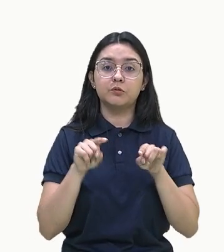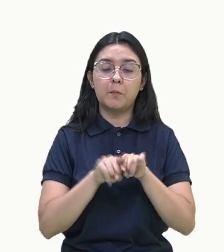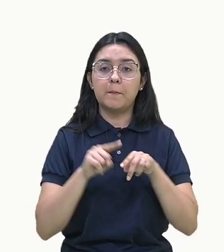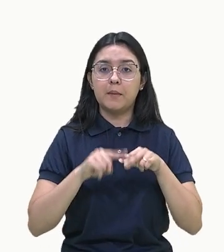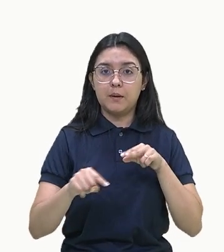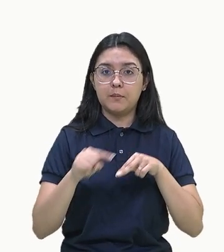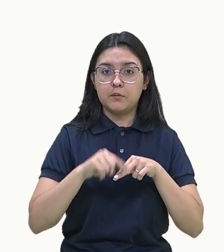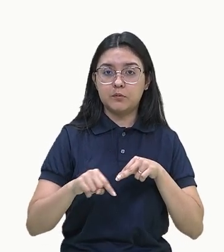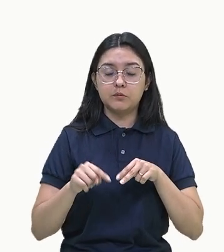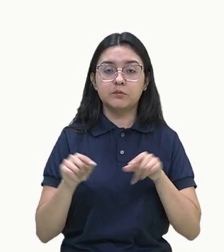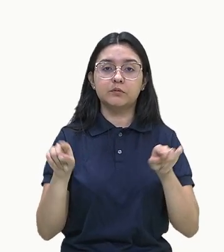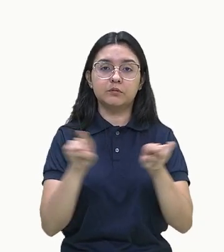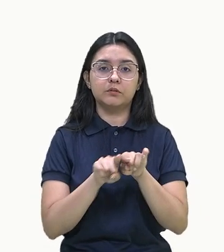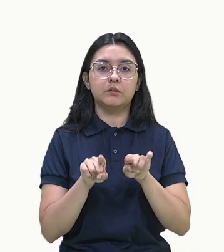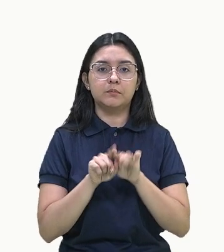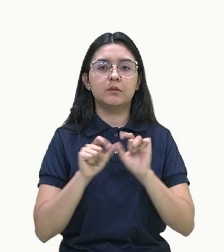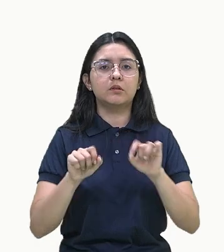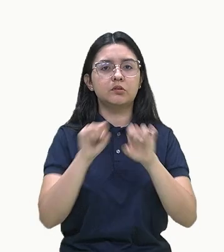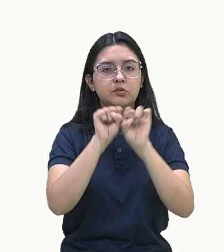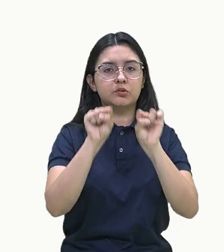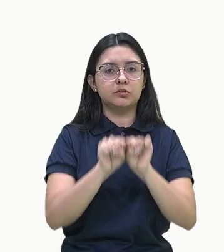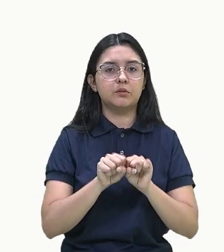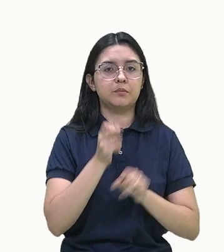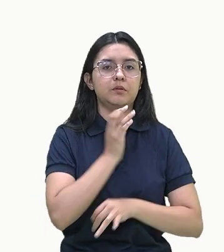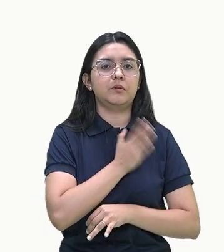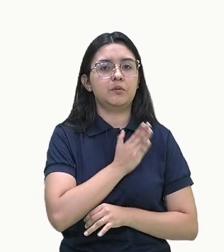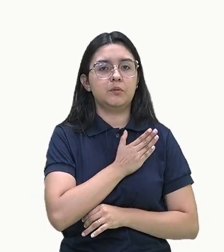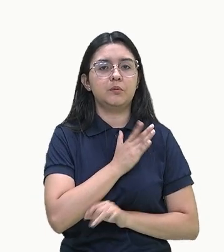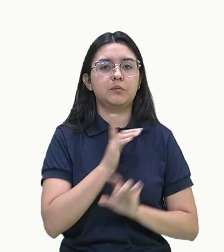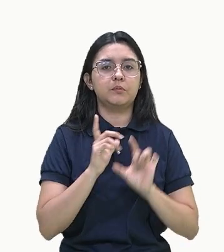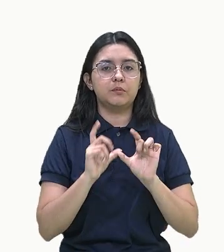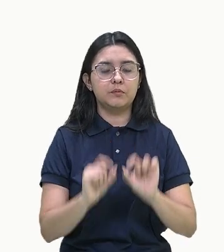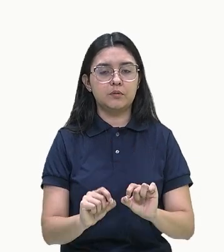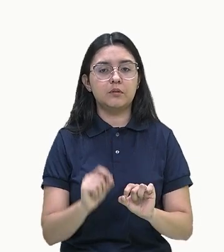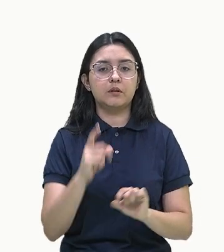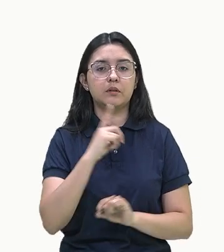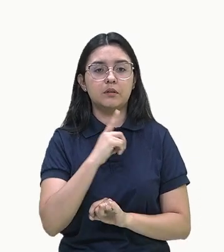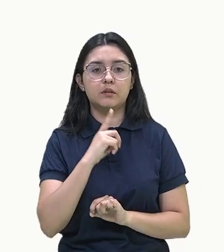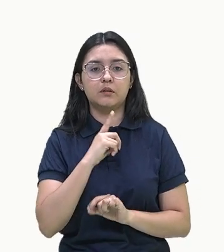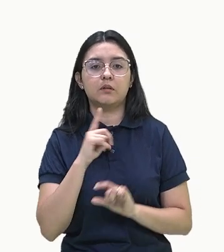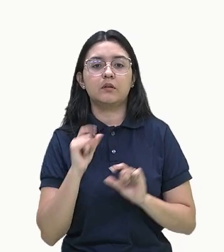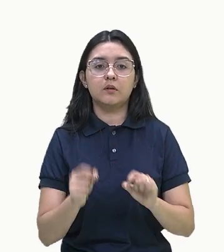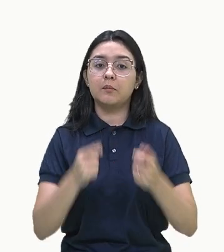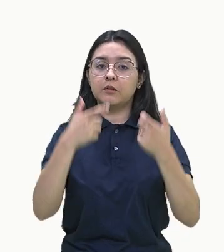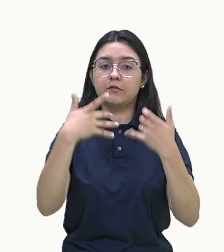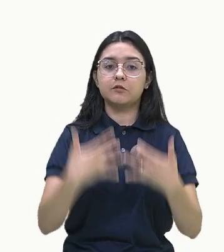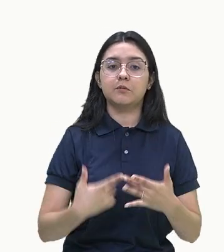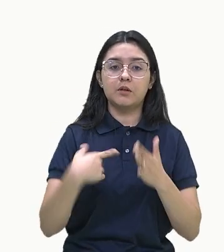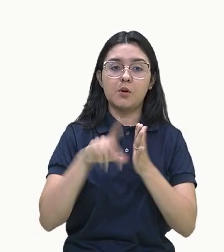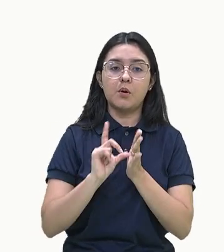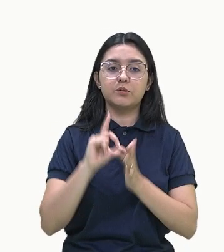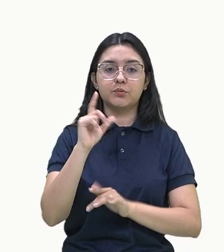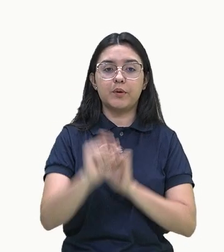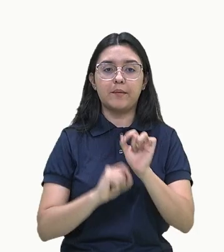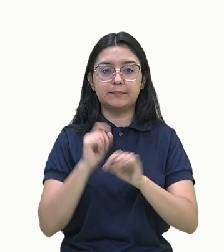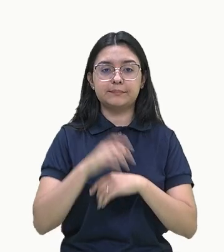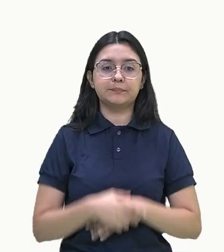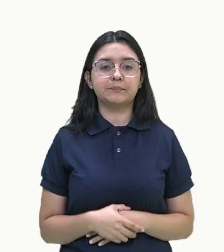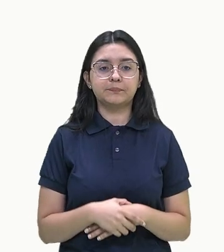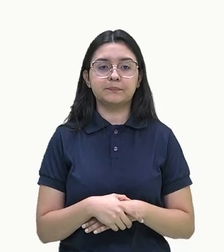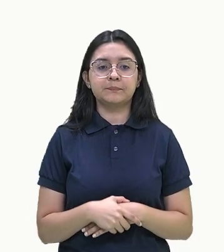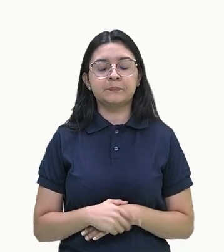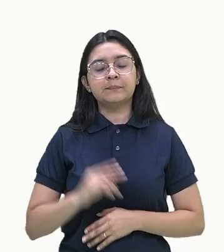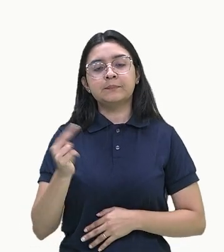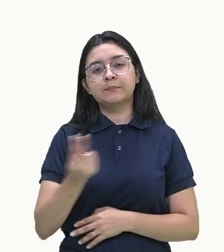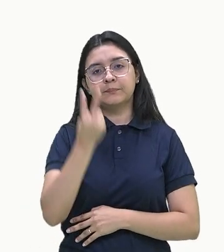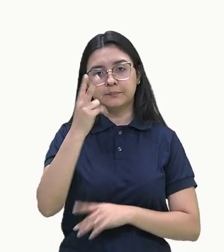né? Neste sistema cardiovascular, nós temos, como eu estava comentando com vocês, né, os